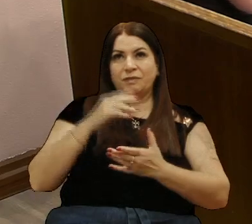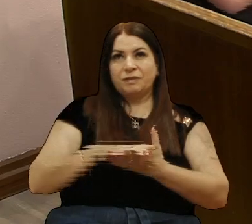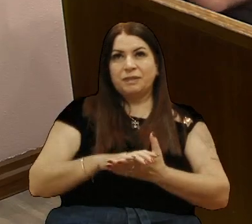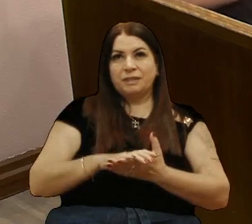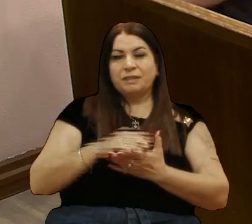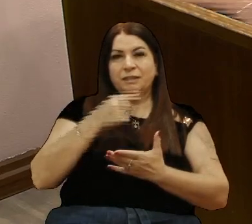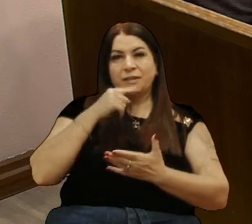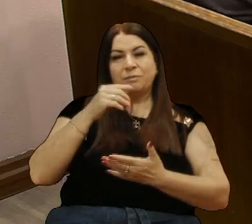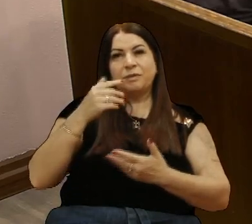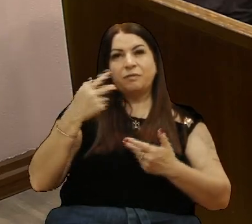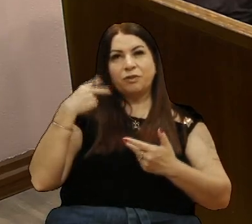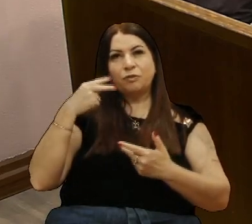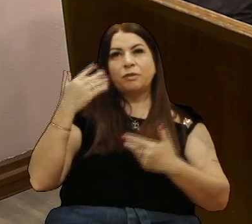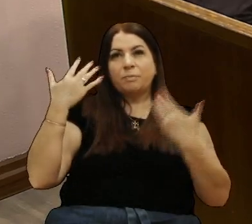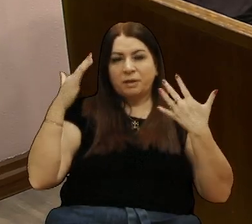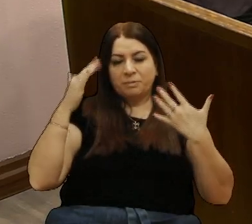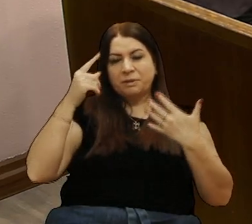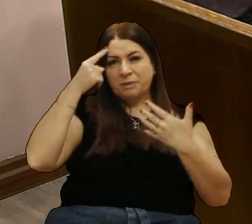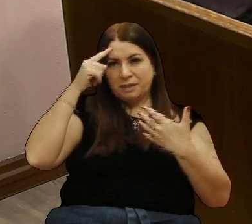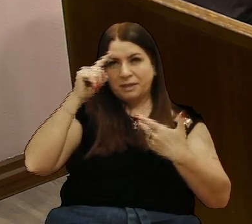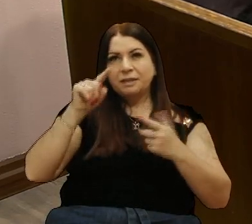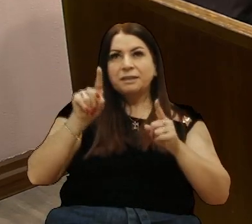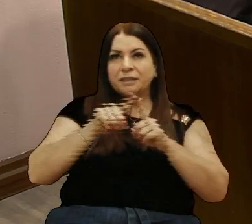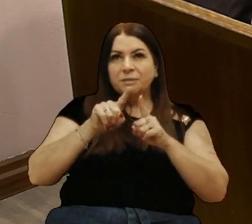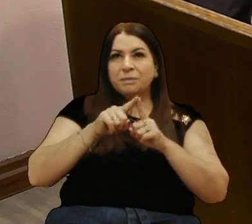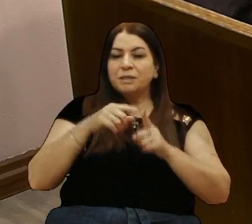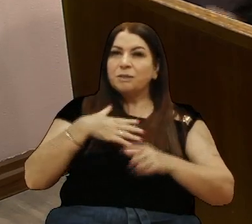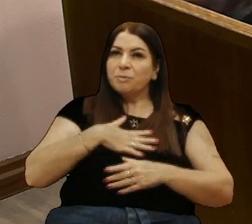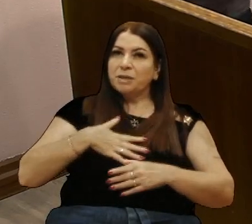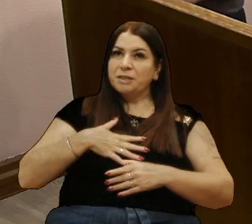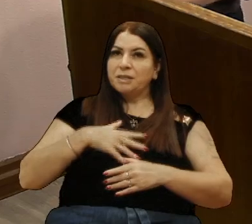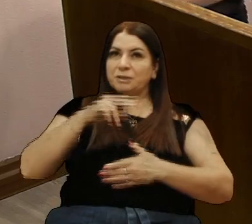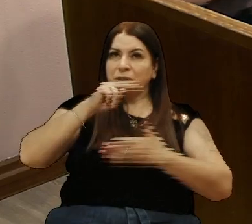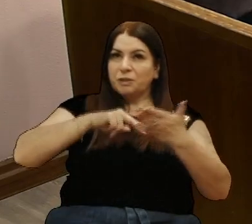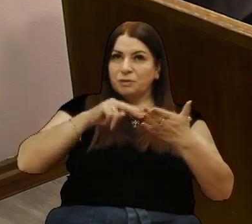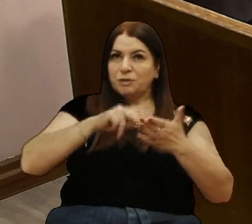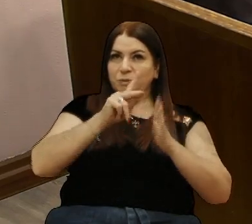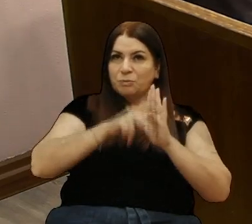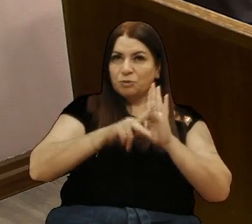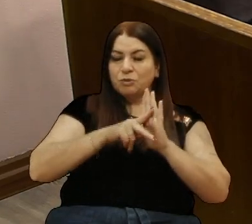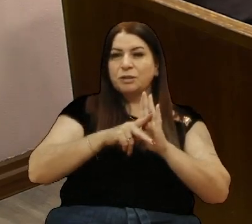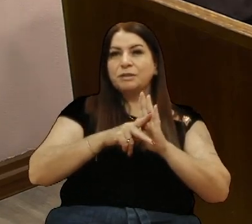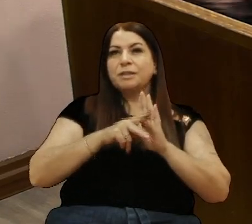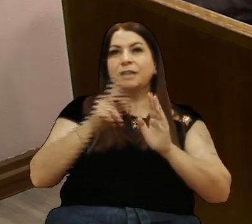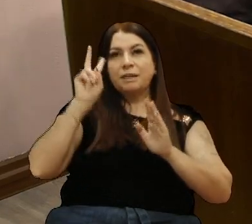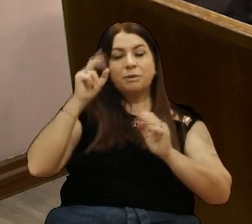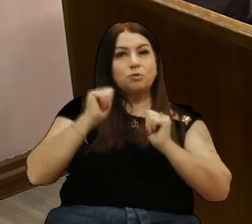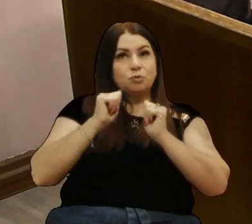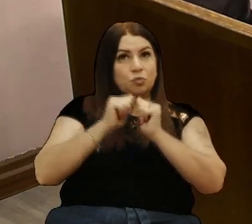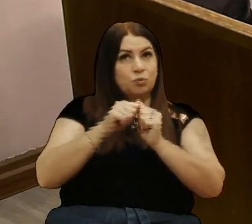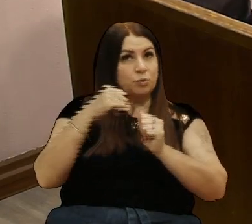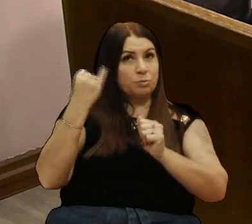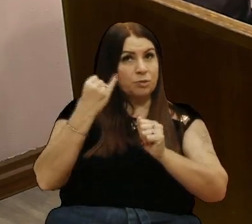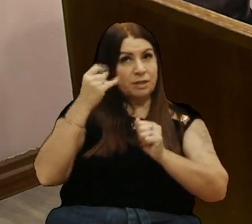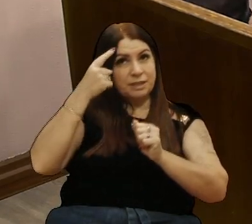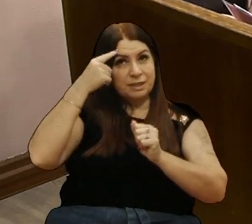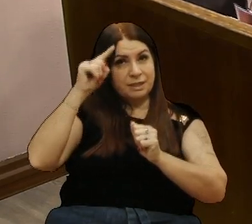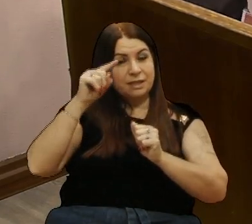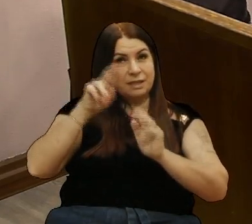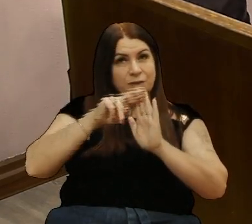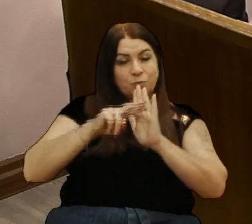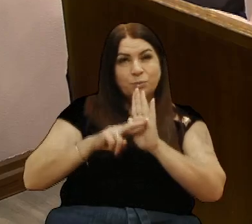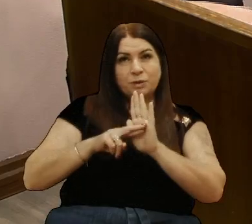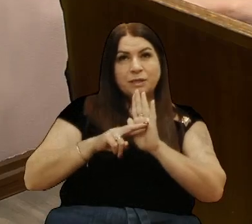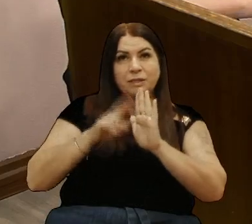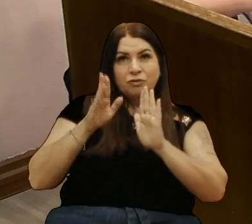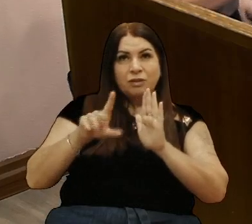Vereadora Daiane, parabenizar a senhora pela iniciativa, inclusive tive o prazer de ser o relator do seu projeto, e lembrar que, junto com essa importante iniciativa de regulamentar